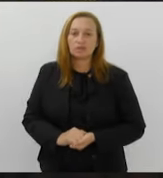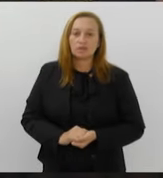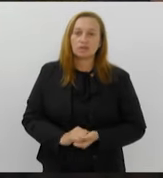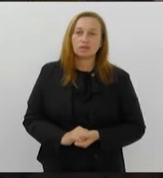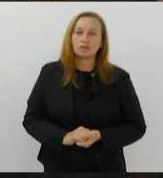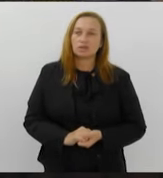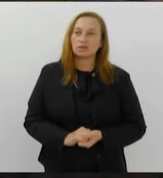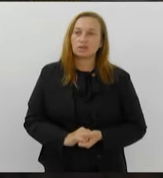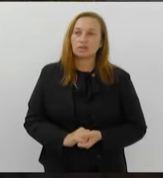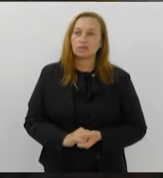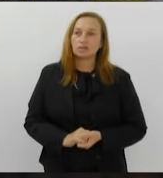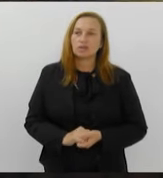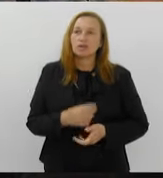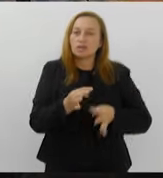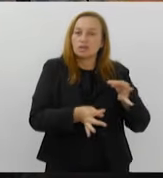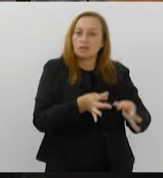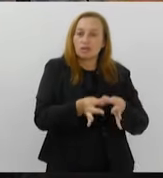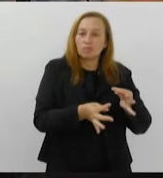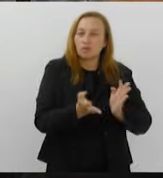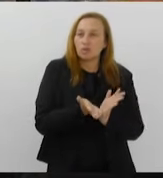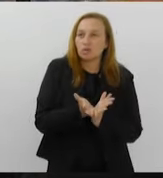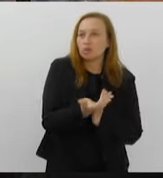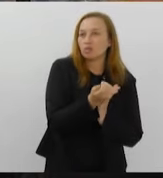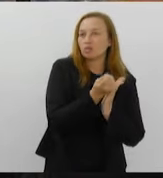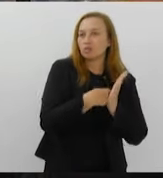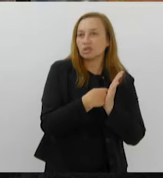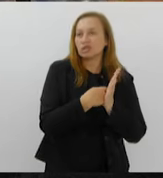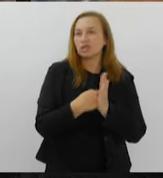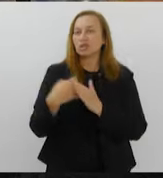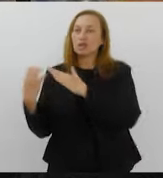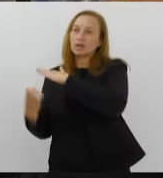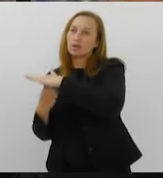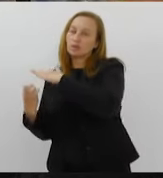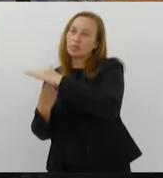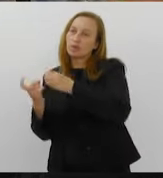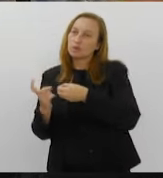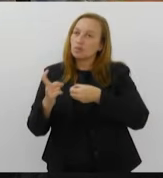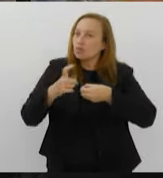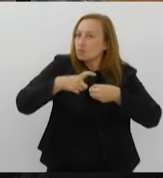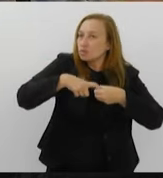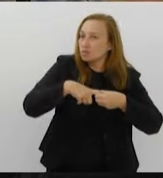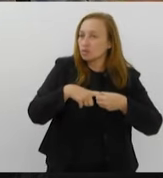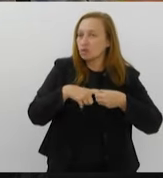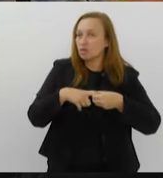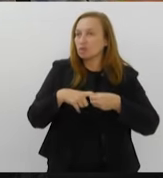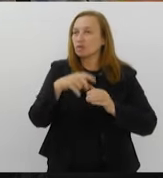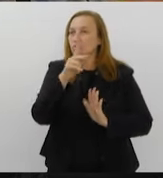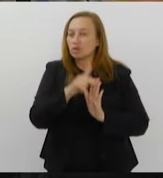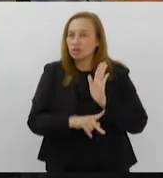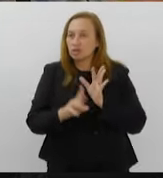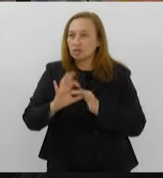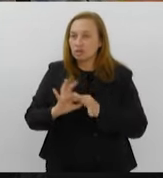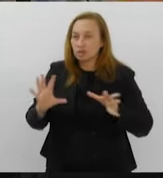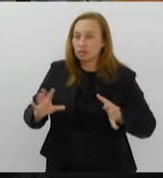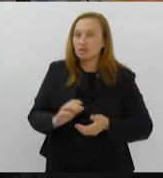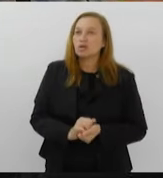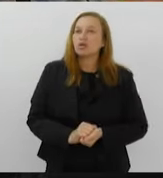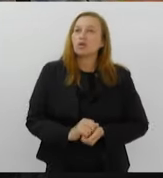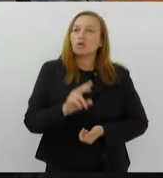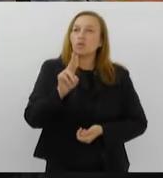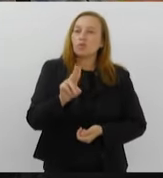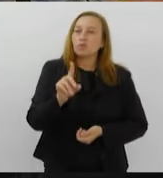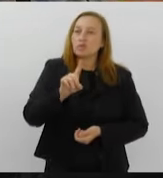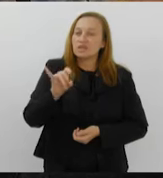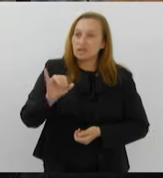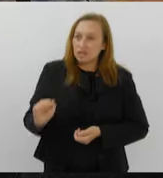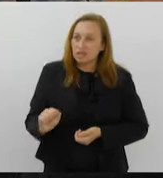que estabelece tratamento tributário especial para empresas ou consórcios responsáveis por projetos independentes de usinas de